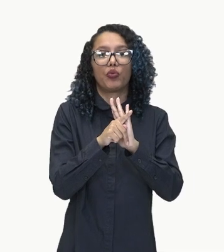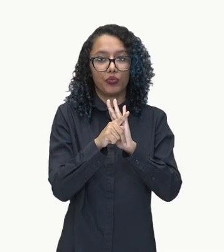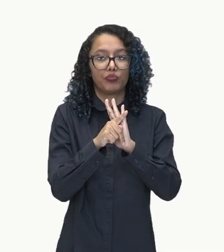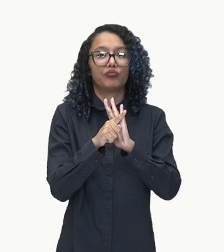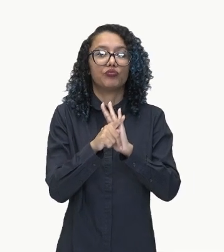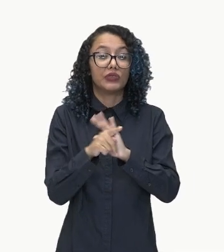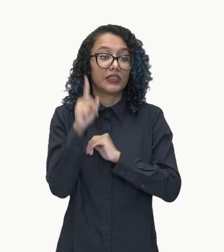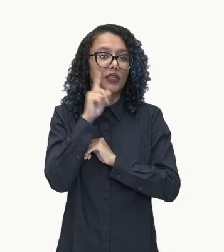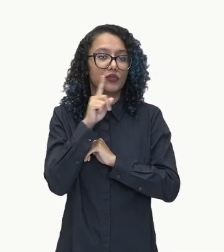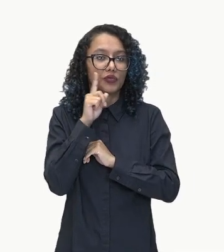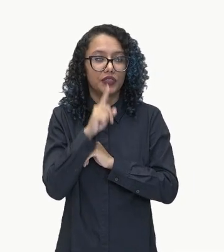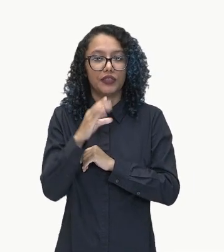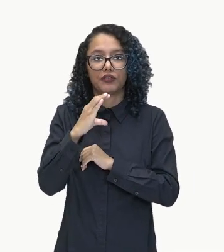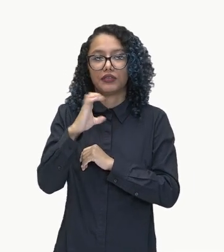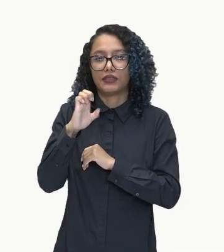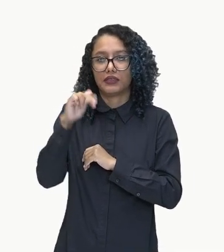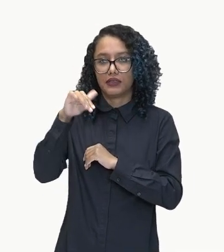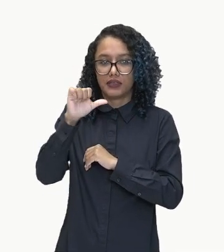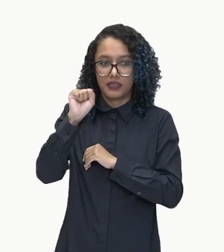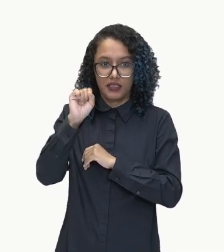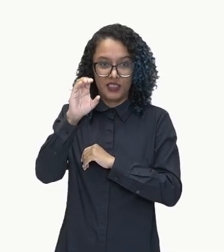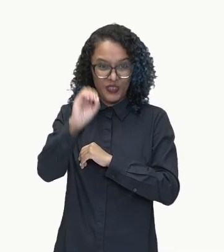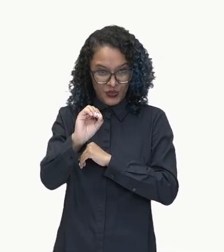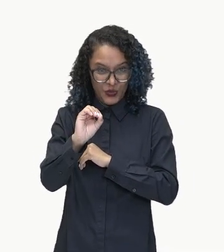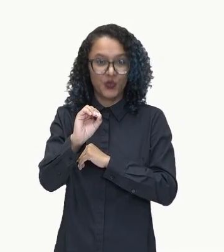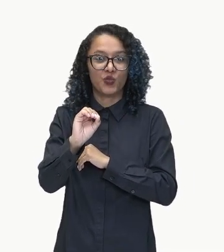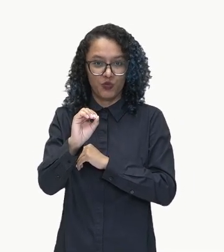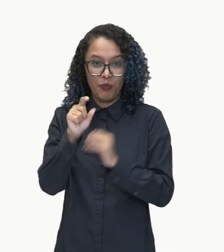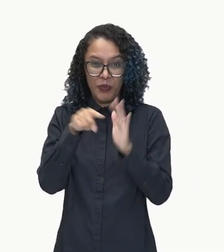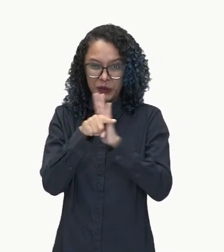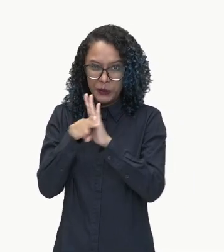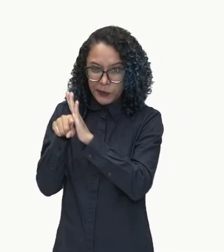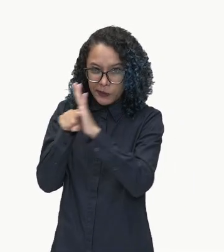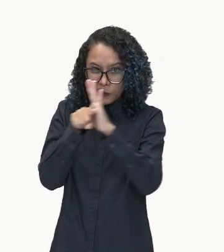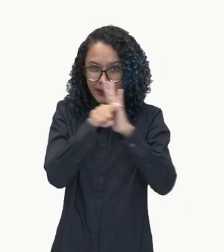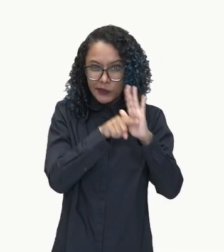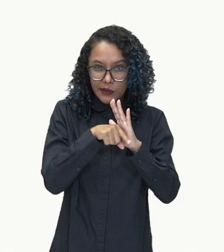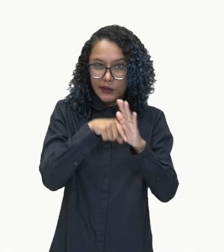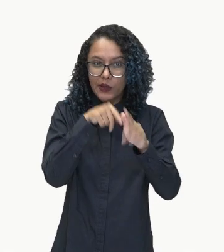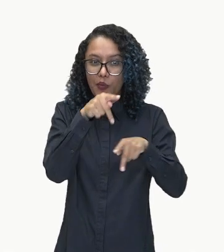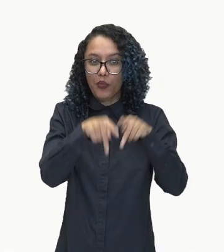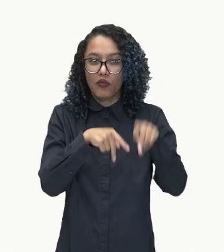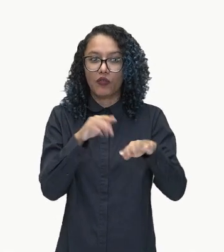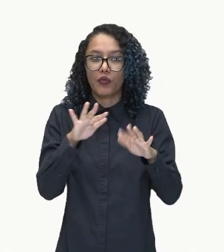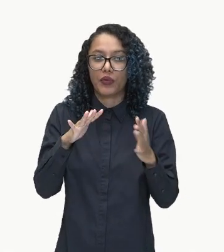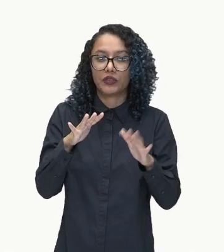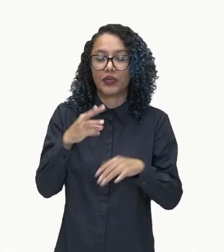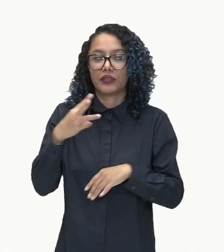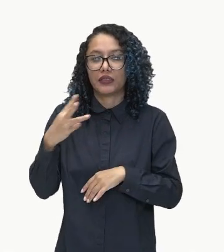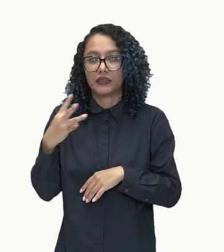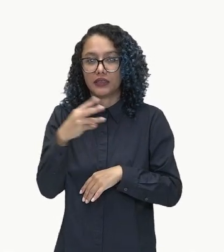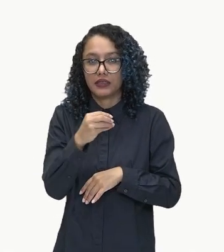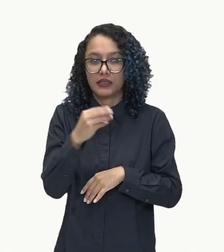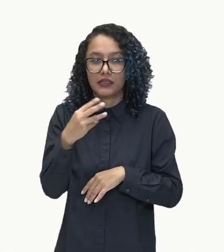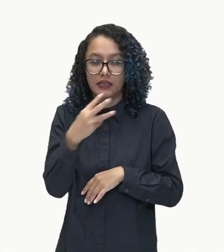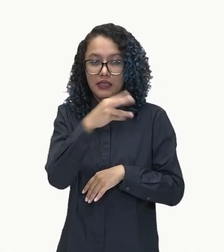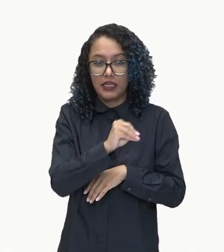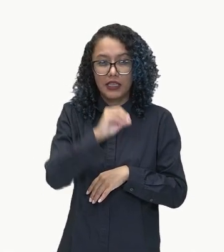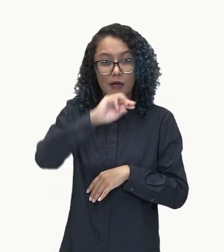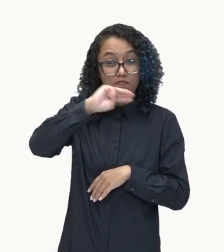censo estadunidense, gente, ele vai ter aí em torno de mais de 330 milhões